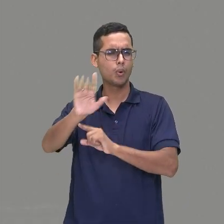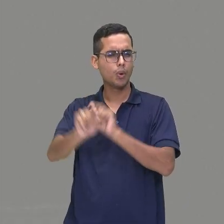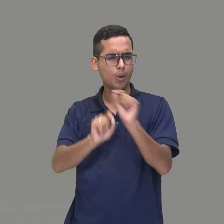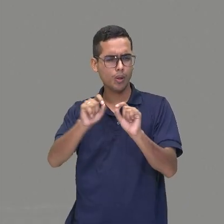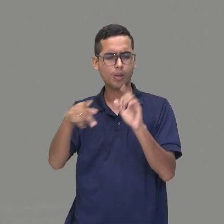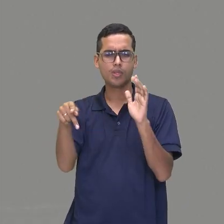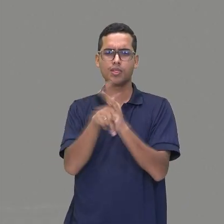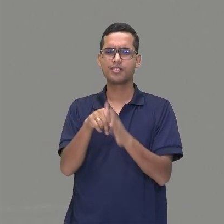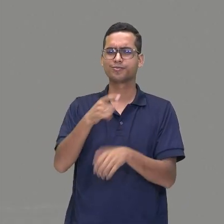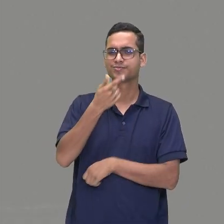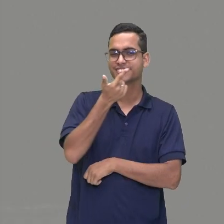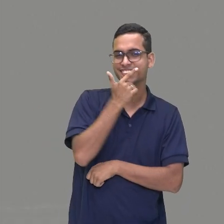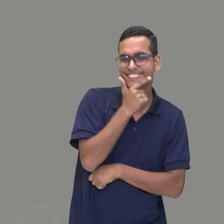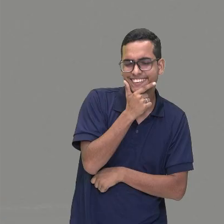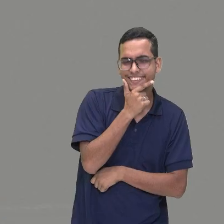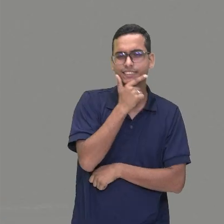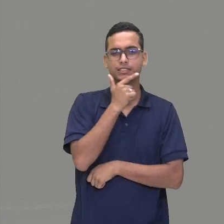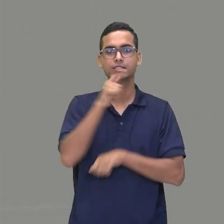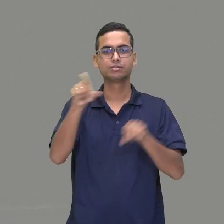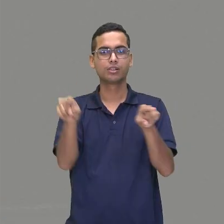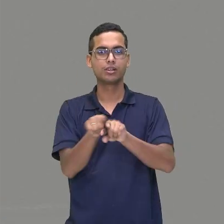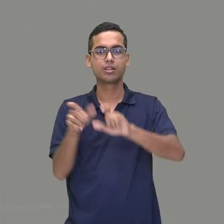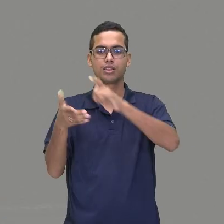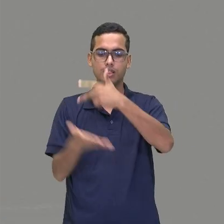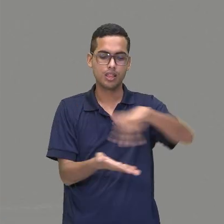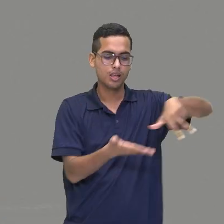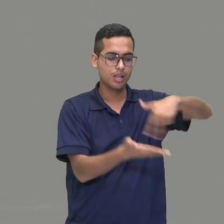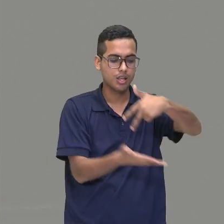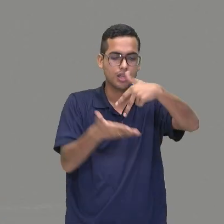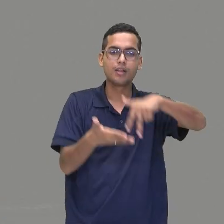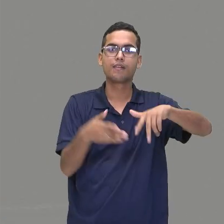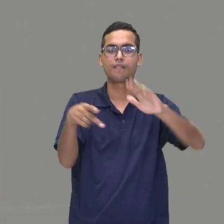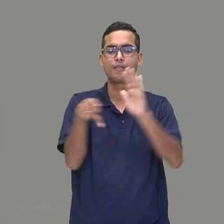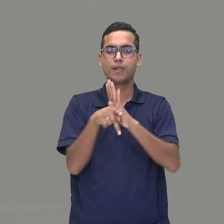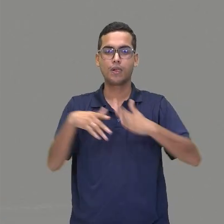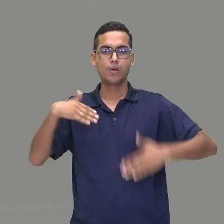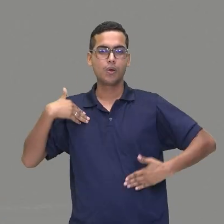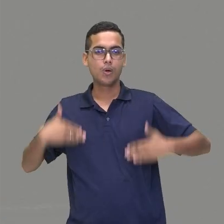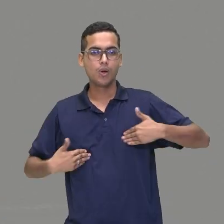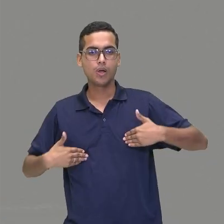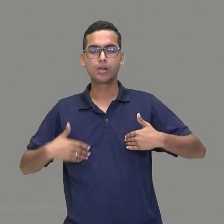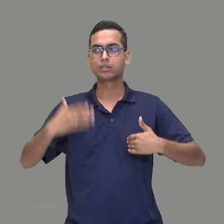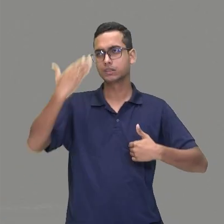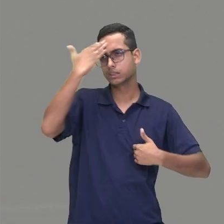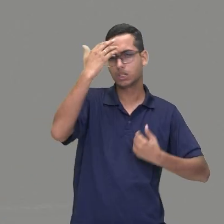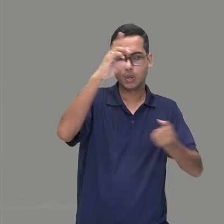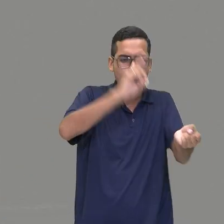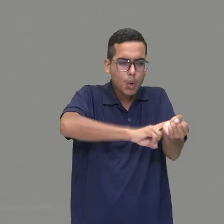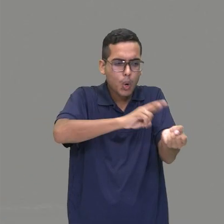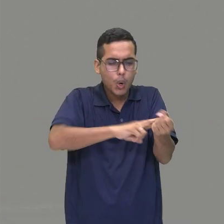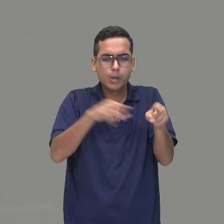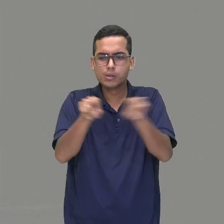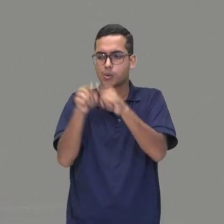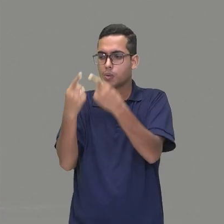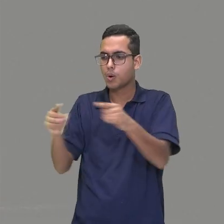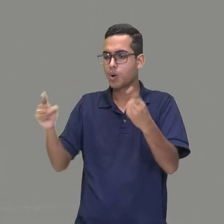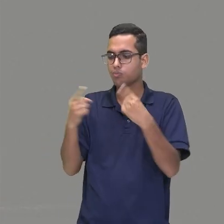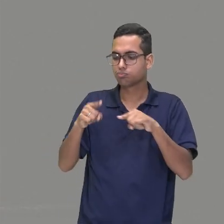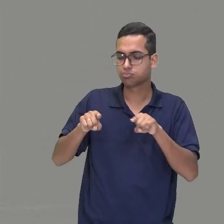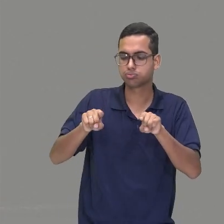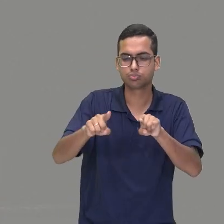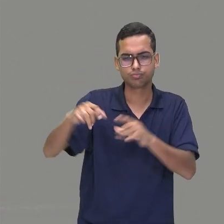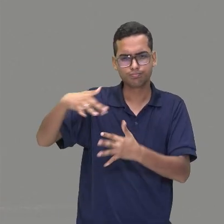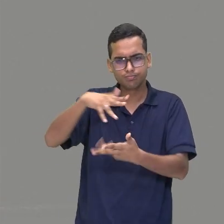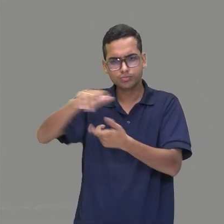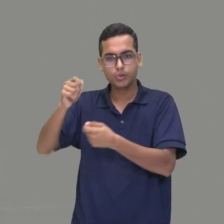do divertimento, mas dançar é falar com o corpo, é ir além, é eu entender o ritmo, é eu entender o mundo. Avançando, a gente